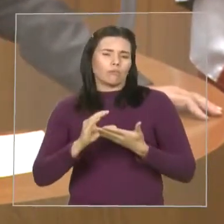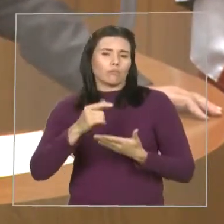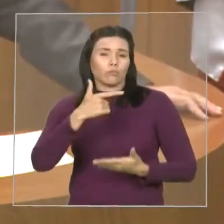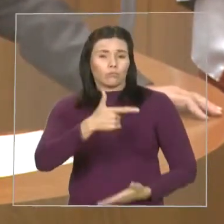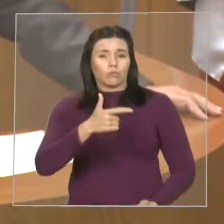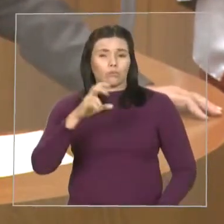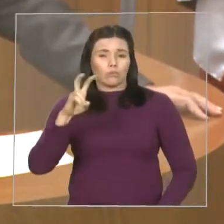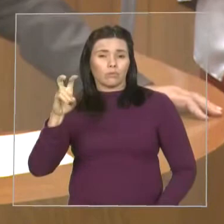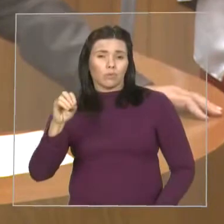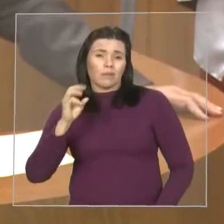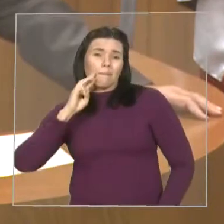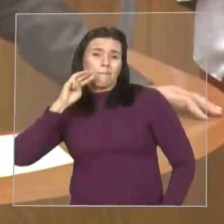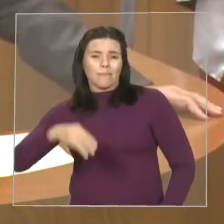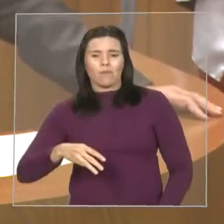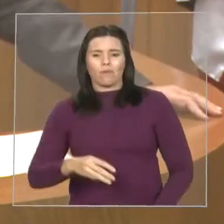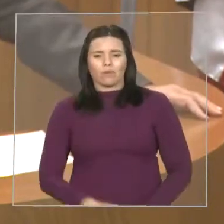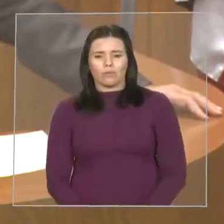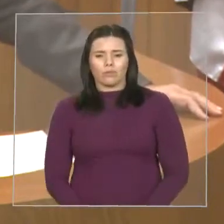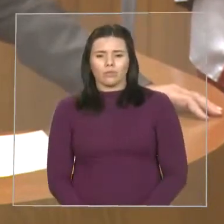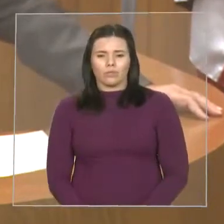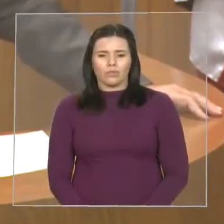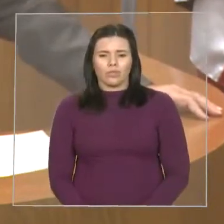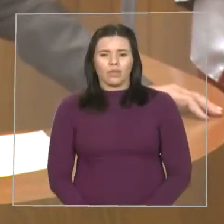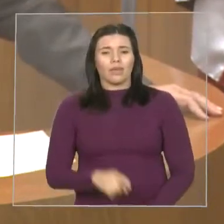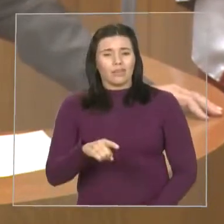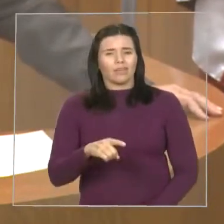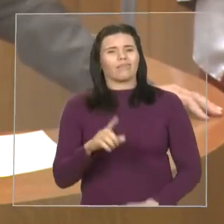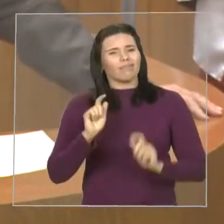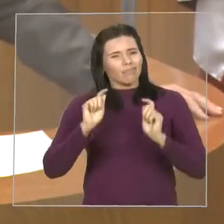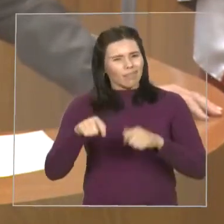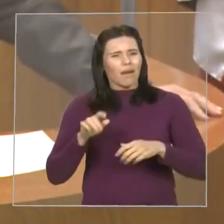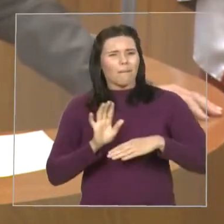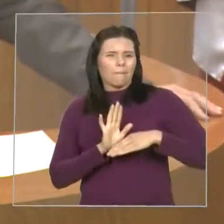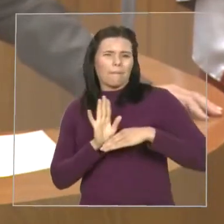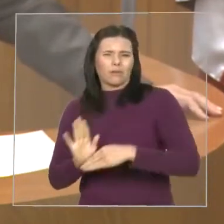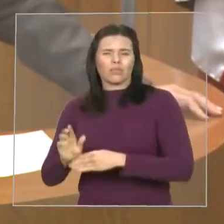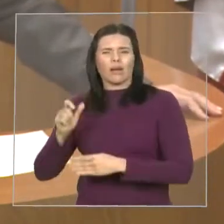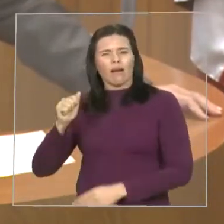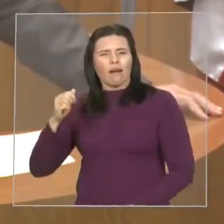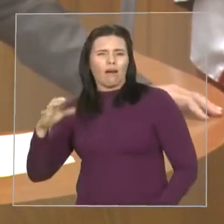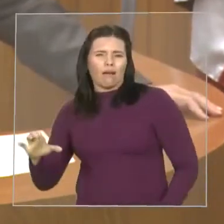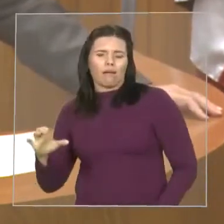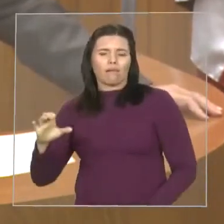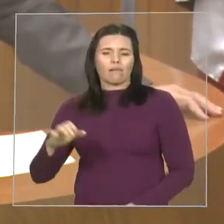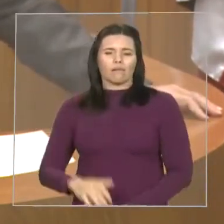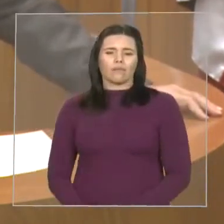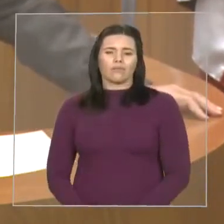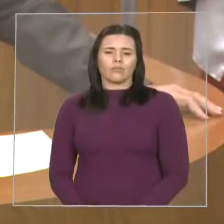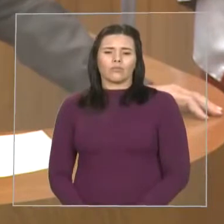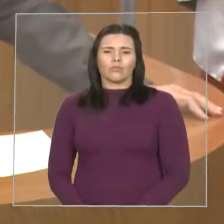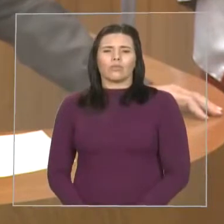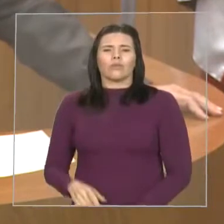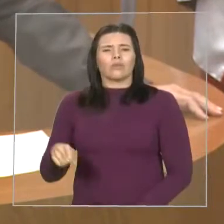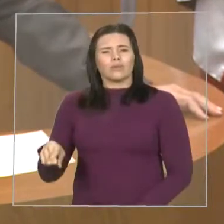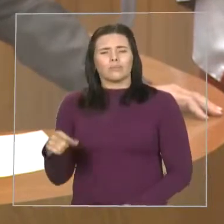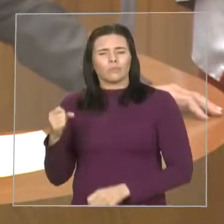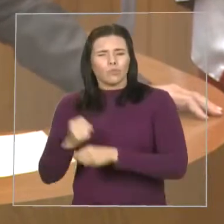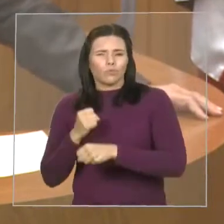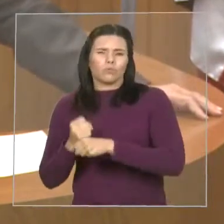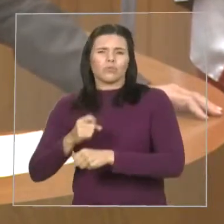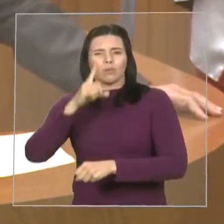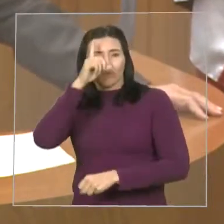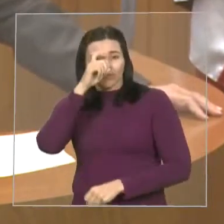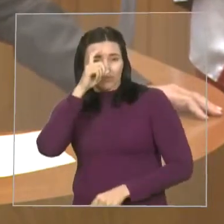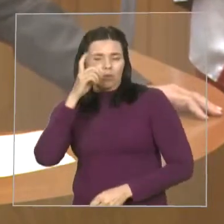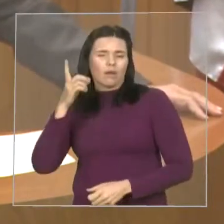para atender a população mais carente do nosso Estado. Lá em Açailândia, lá em La Roque, aquela ponte, aquele hospital, aquele centro de